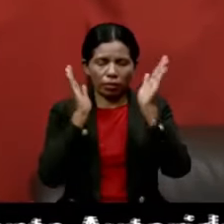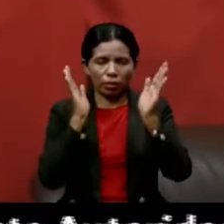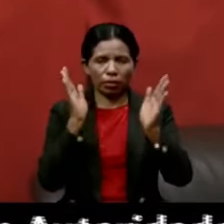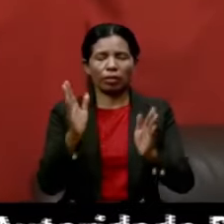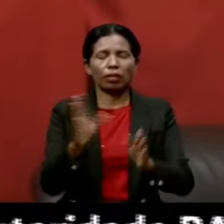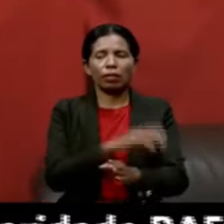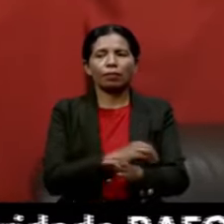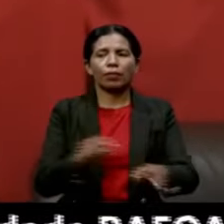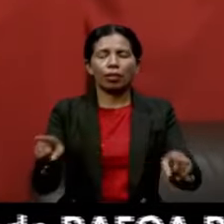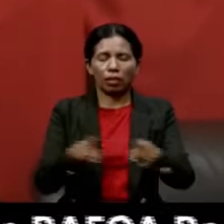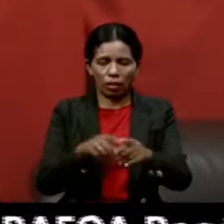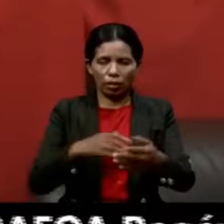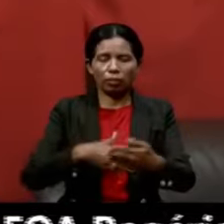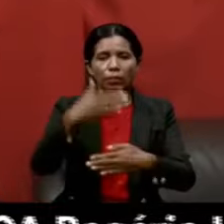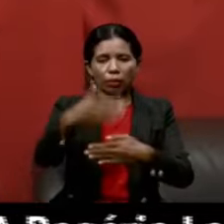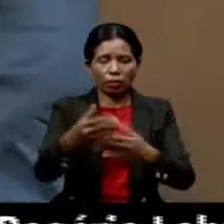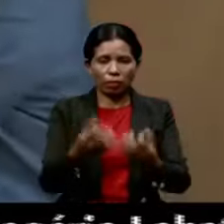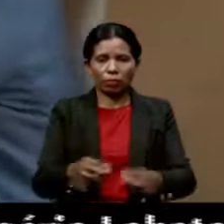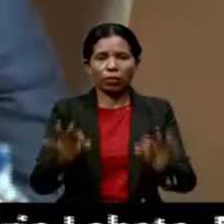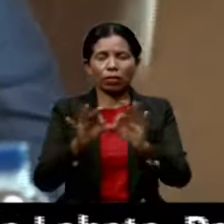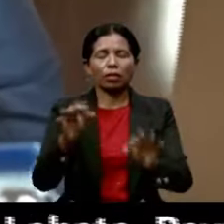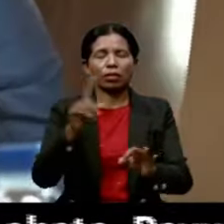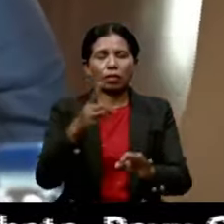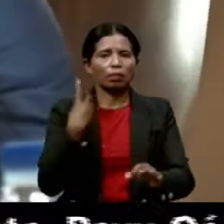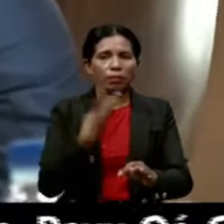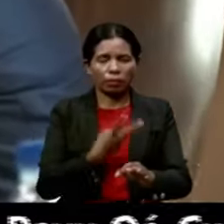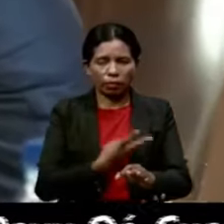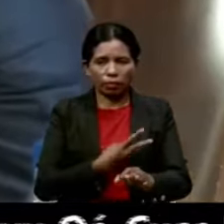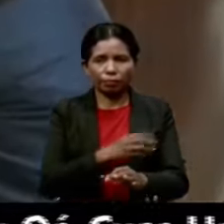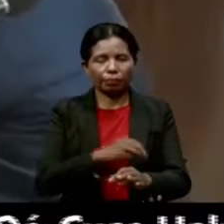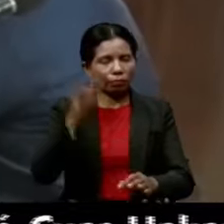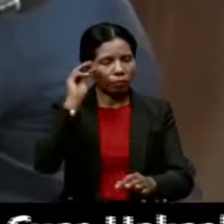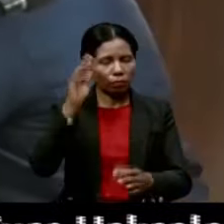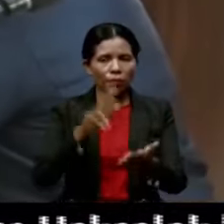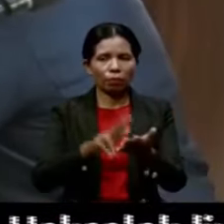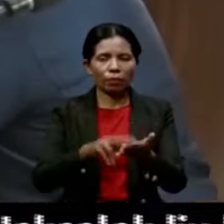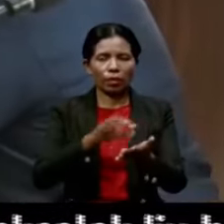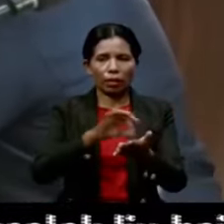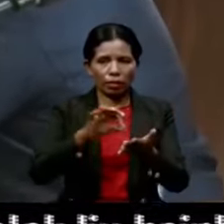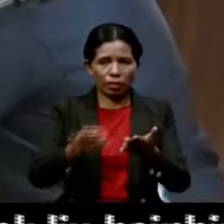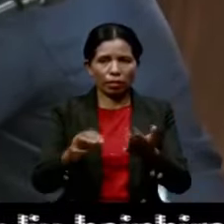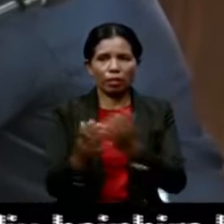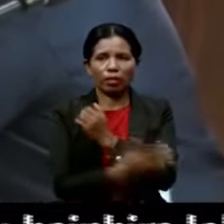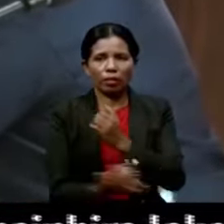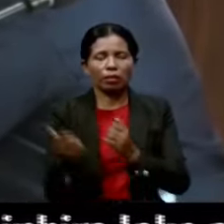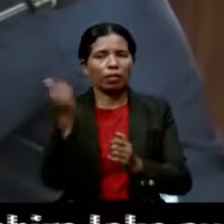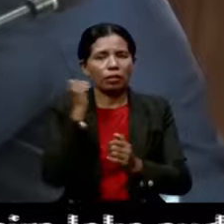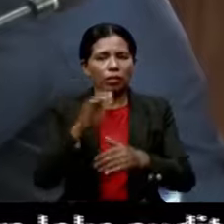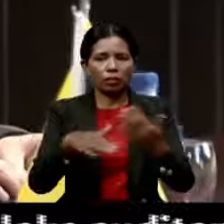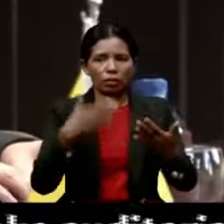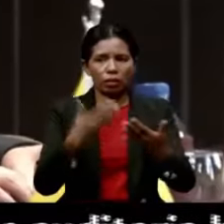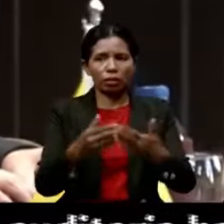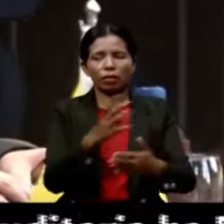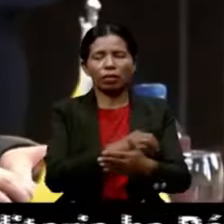né, nesse passo importante da Baita. Antes, né, Conselho Ministro aprovou uma proposta do assina acordo na na ASEAN Sira, ba